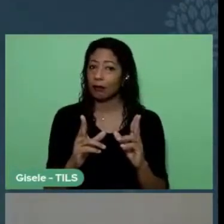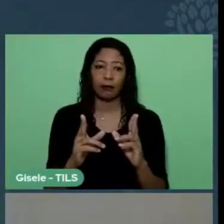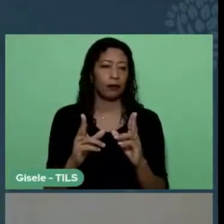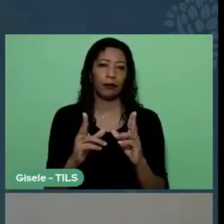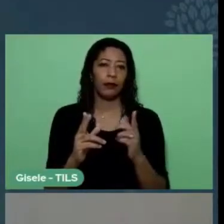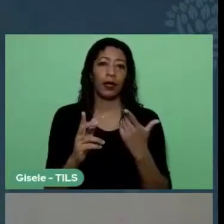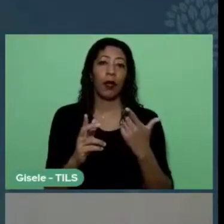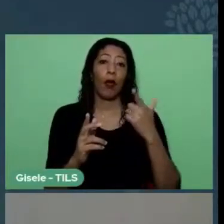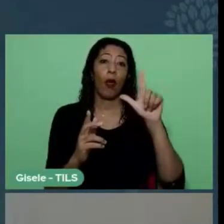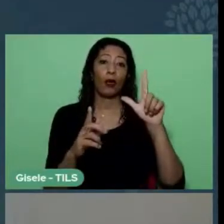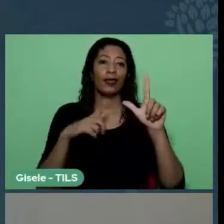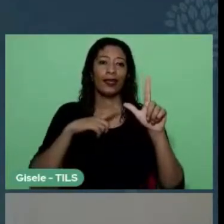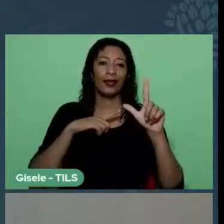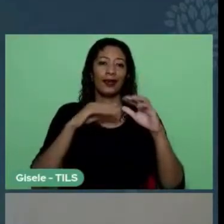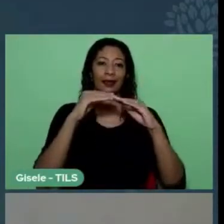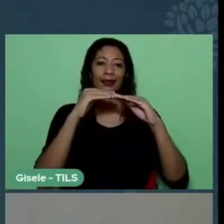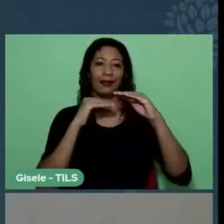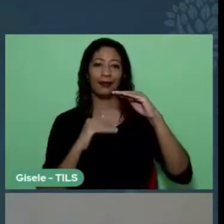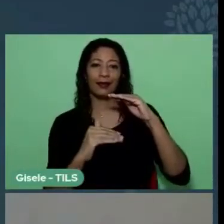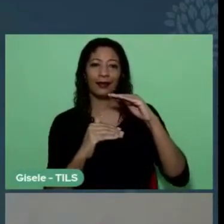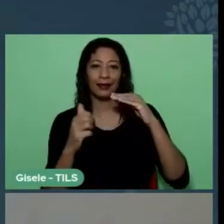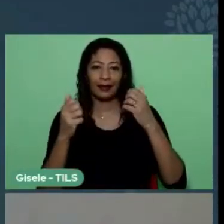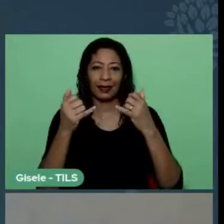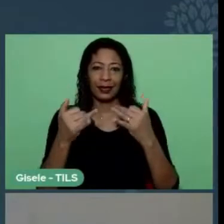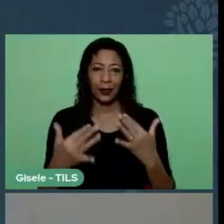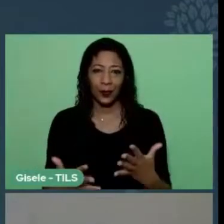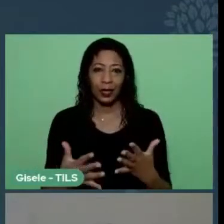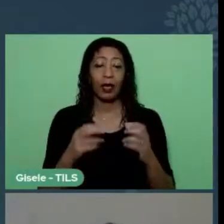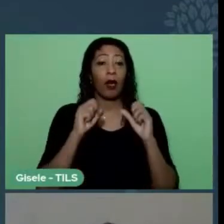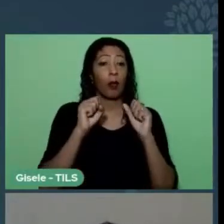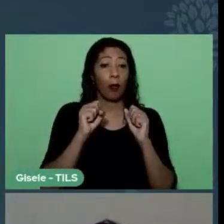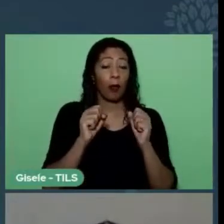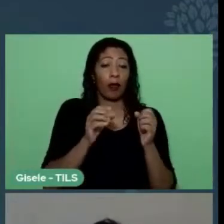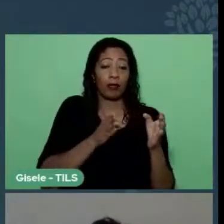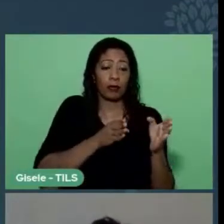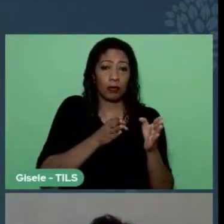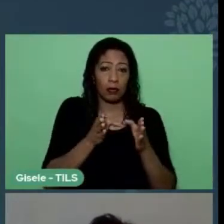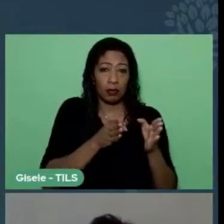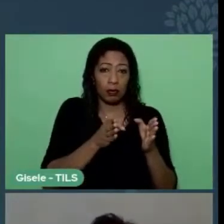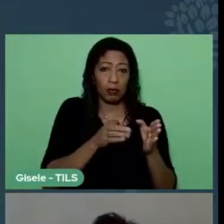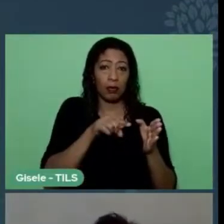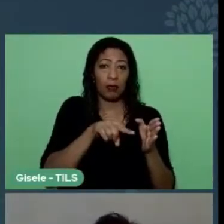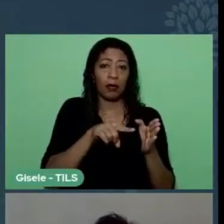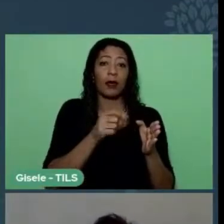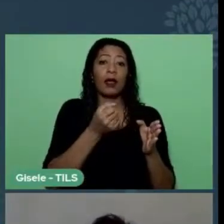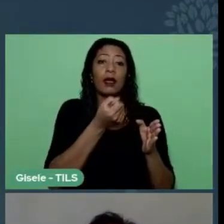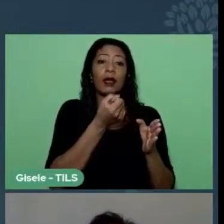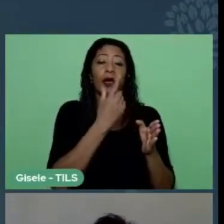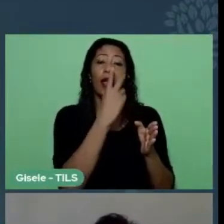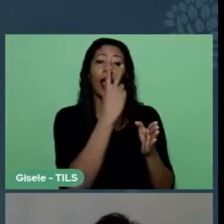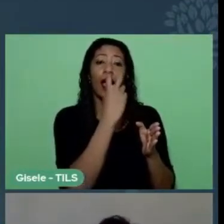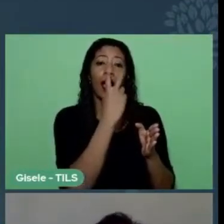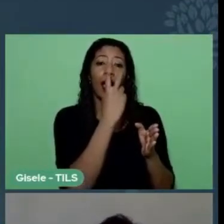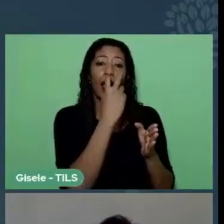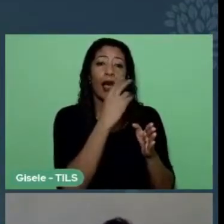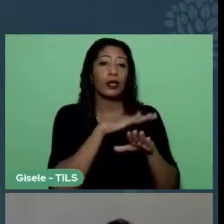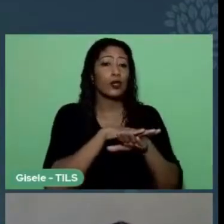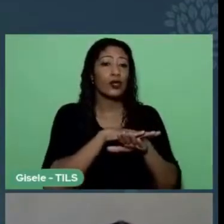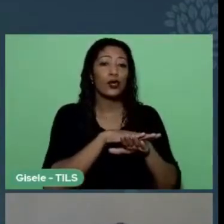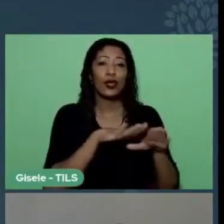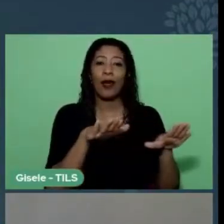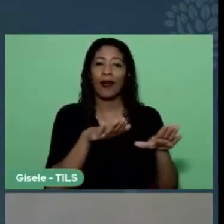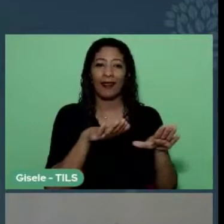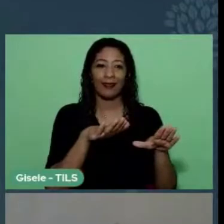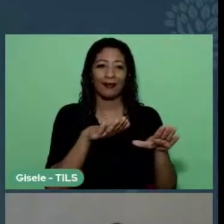no gráfico aqui embaixo é, eu posso começar apenas com corticoide inalatório, sem ser em associação, apenas